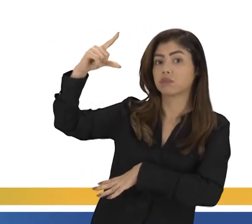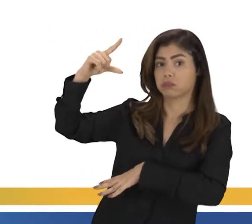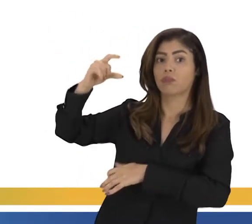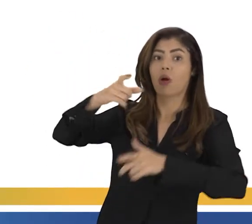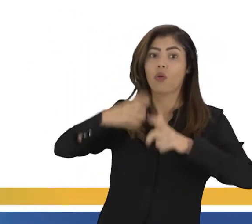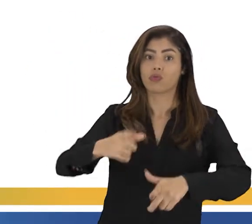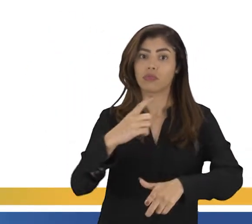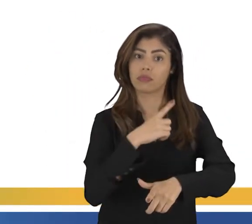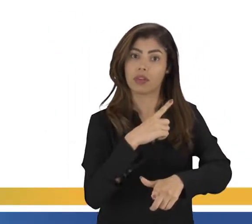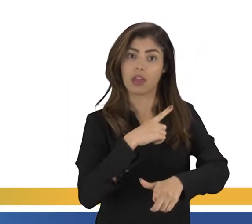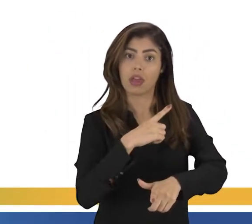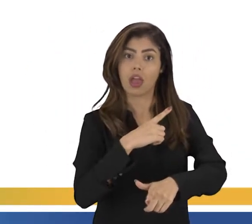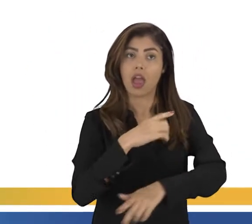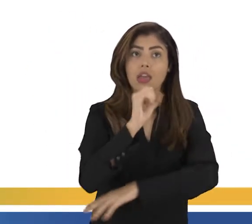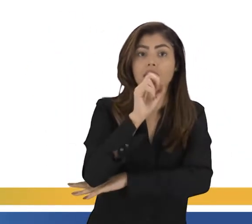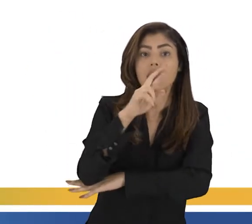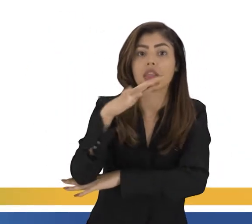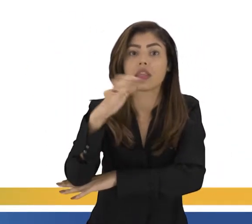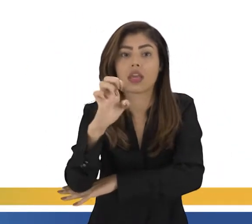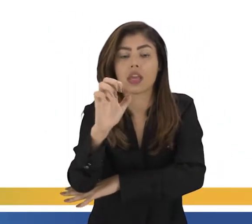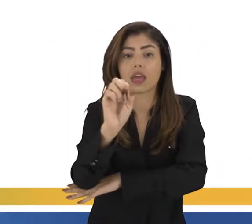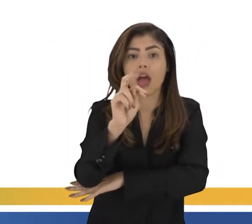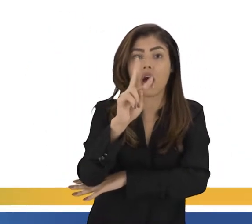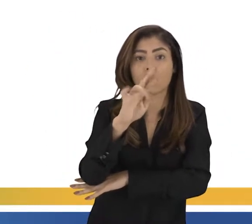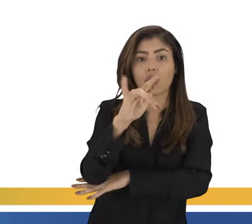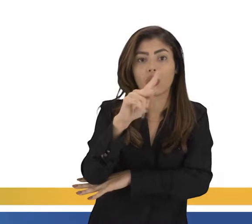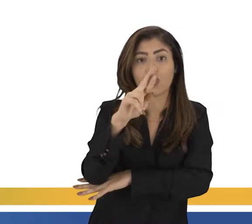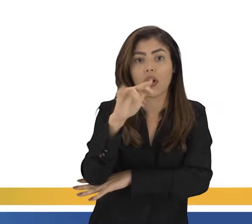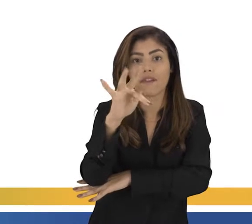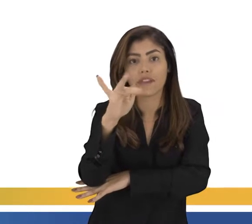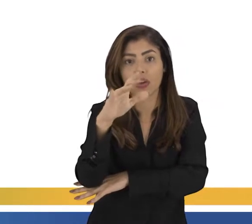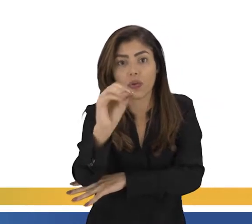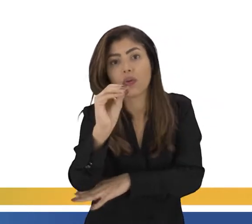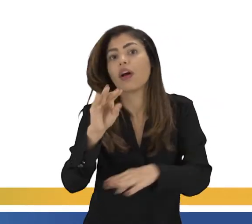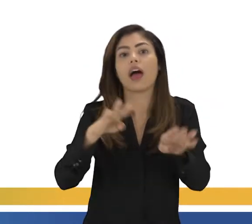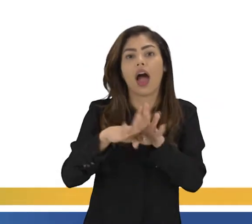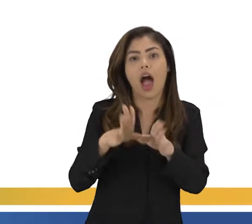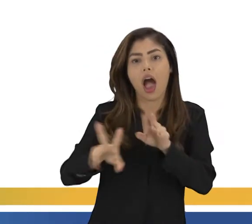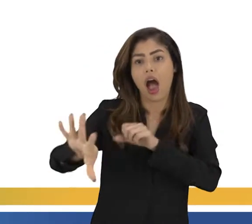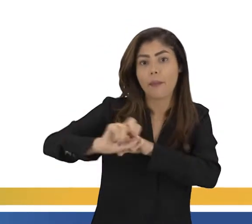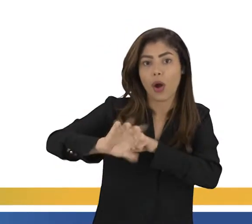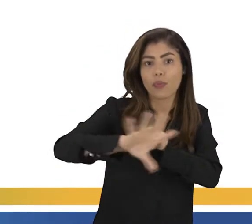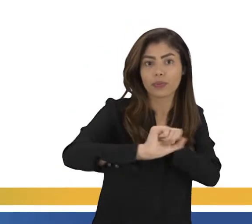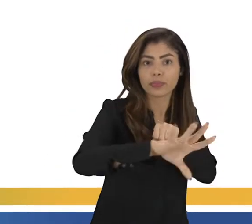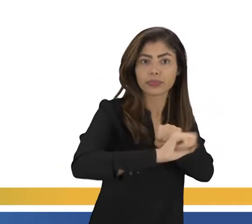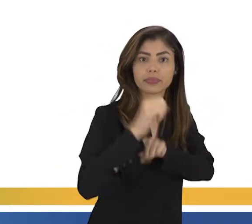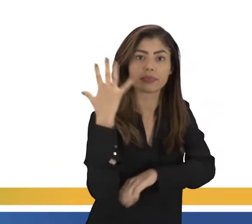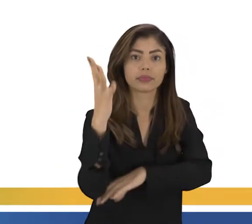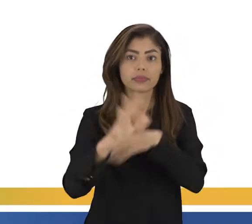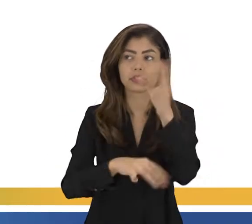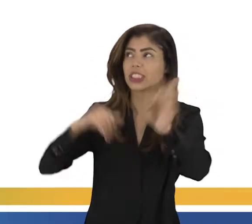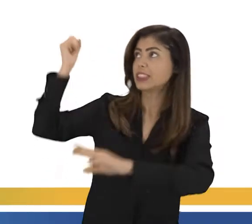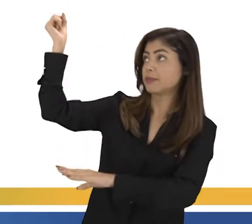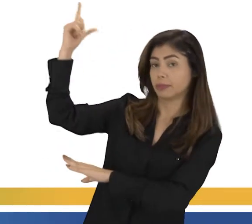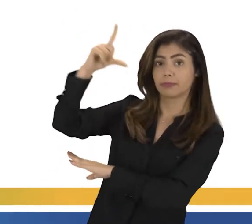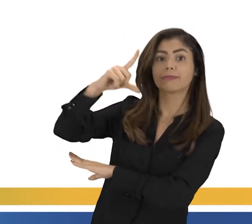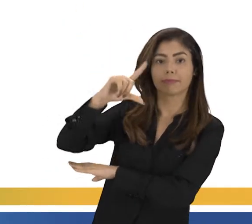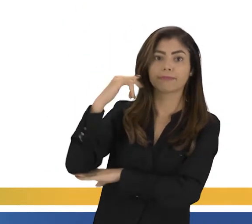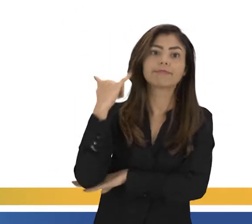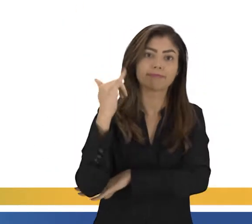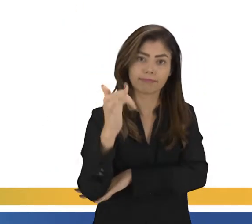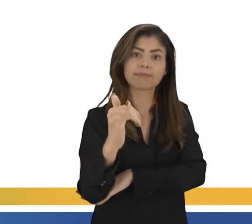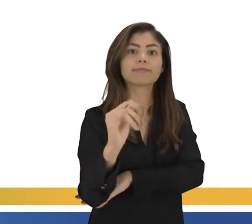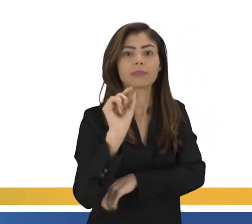aonde seres autotróficos, no caso os vegetais, né, absorvem essa energia, certo? O que é que vai